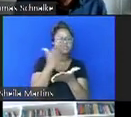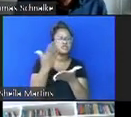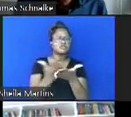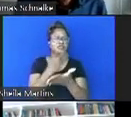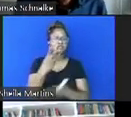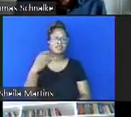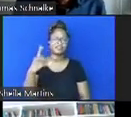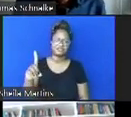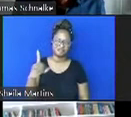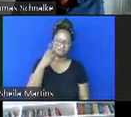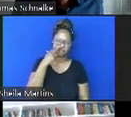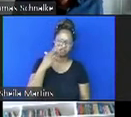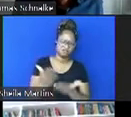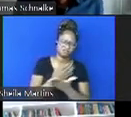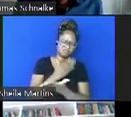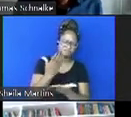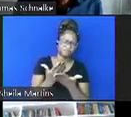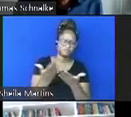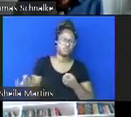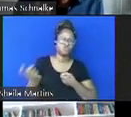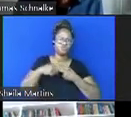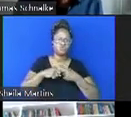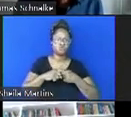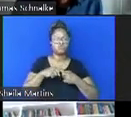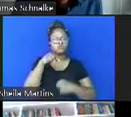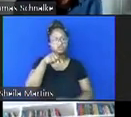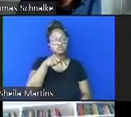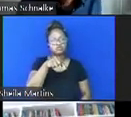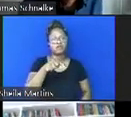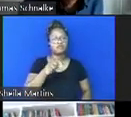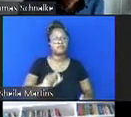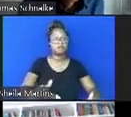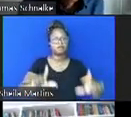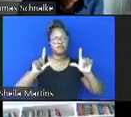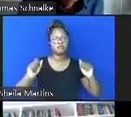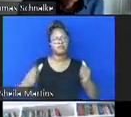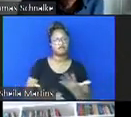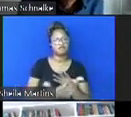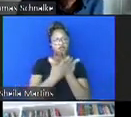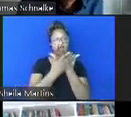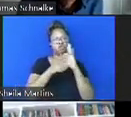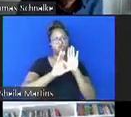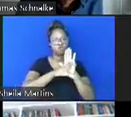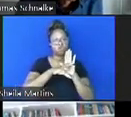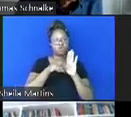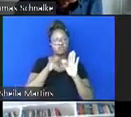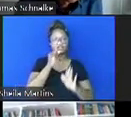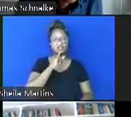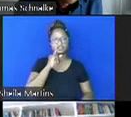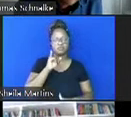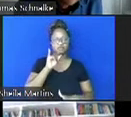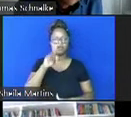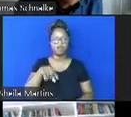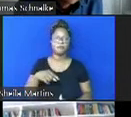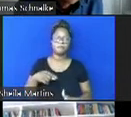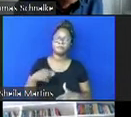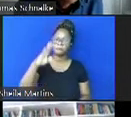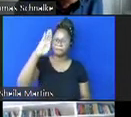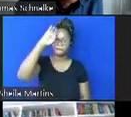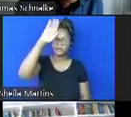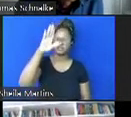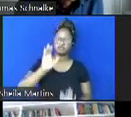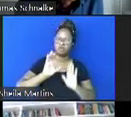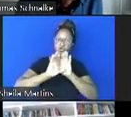dizer. Voltando aqui a esse princípio, esse conceito triplo foi básico na conceitualização